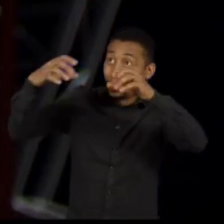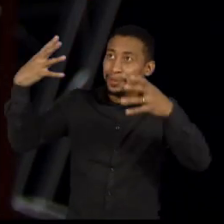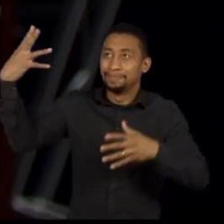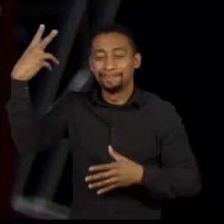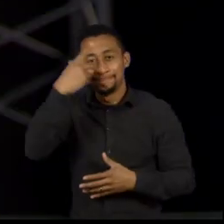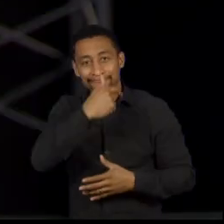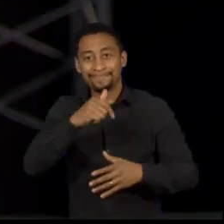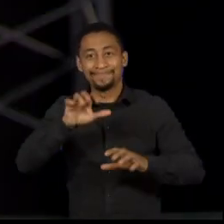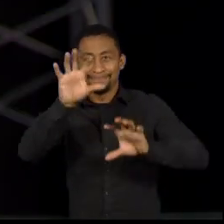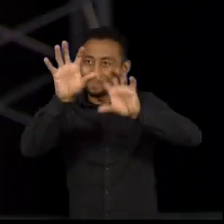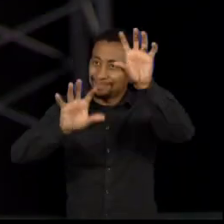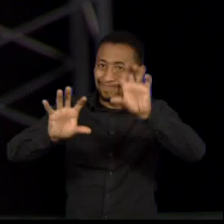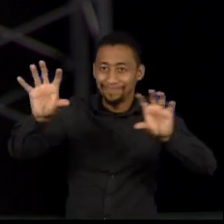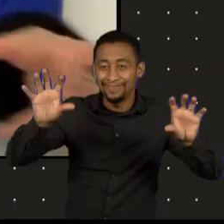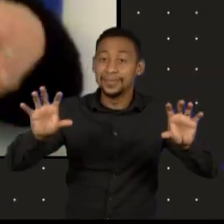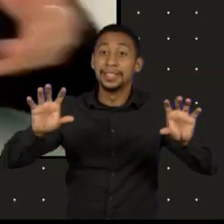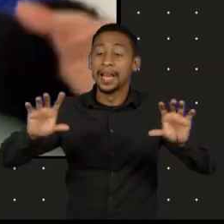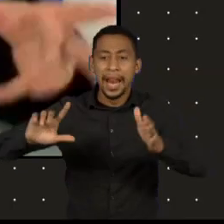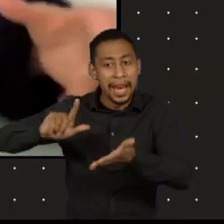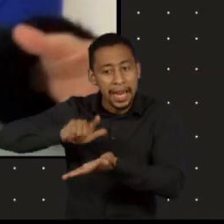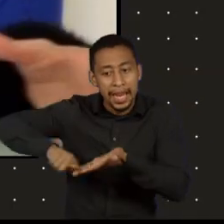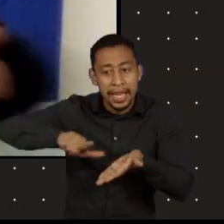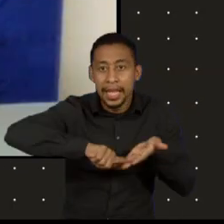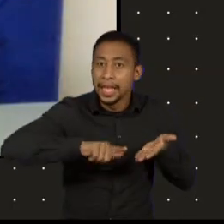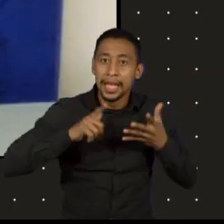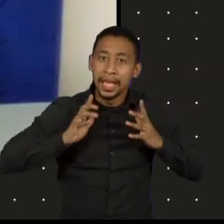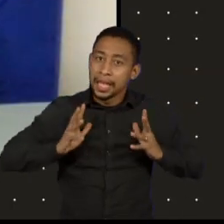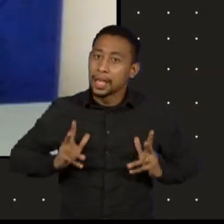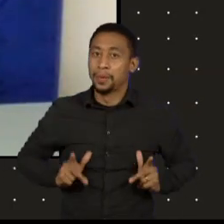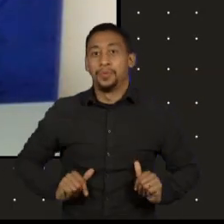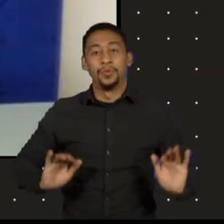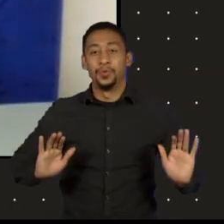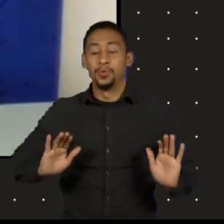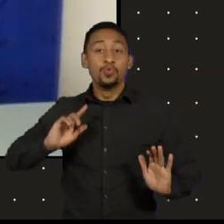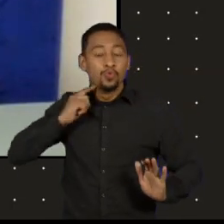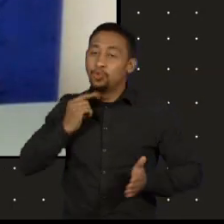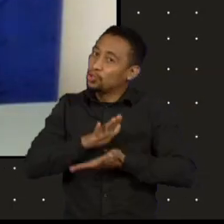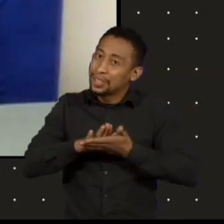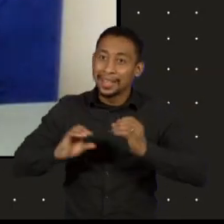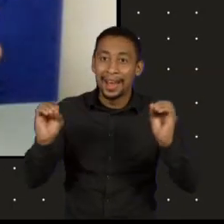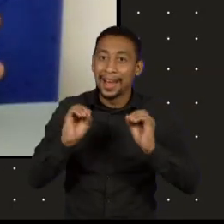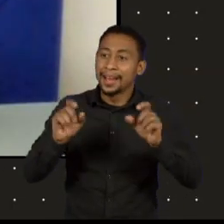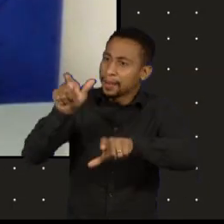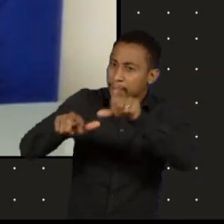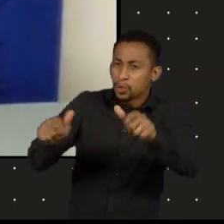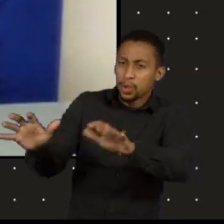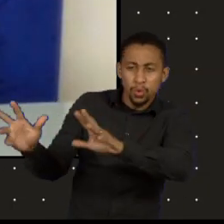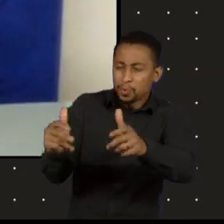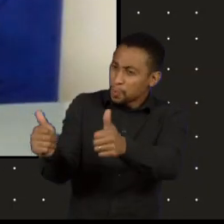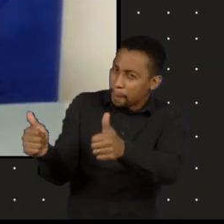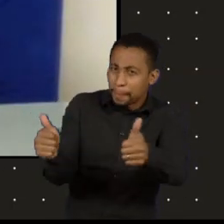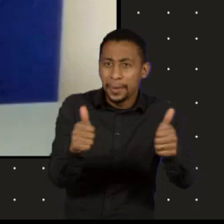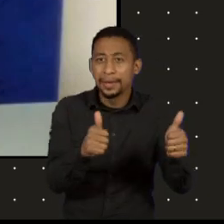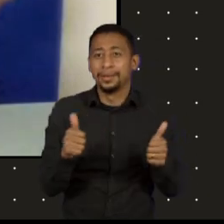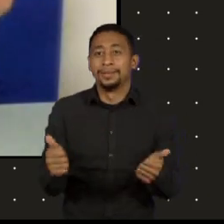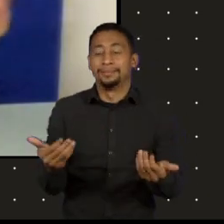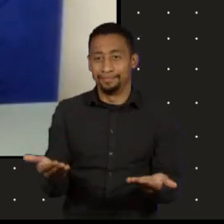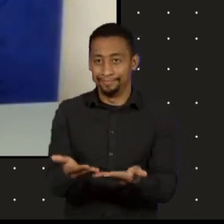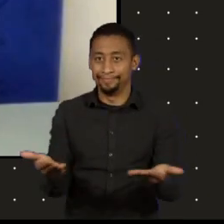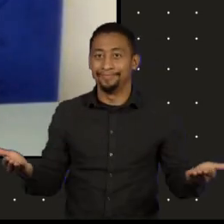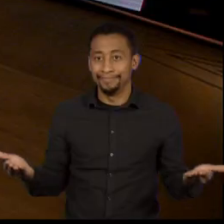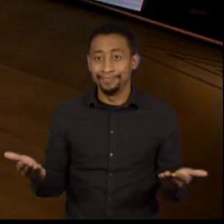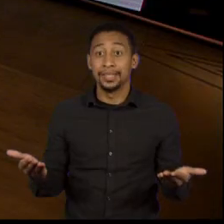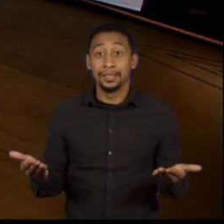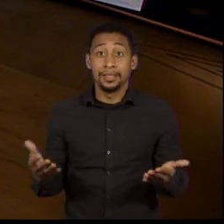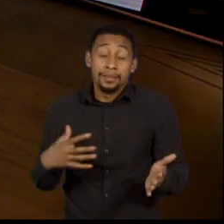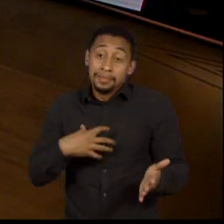que o cenário, que não tenha nenhuma sujeira e que não tenha nenhum estrago e que os atores também estejam bem e que tudo seja,